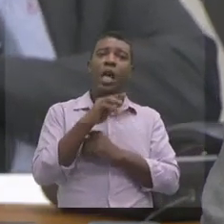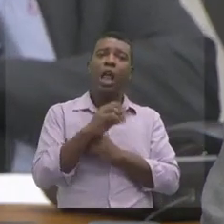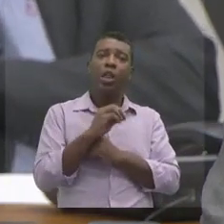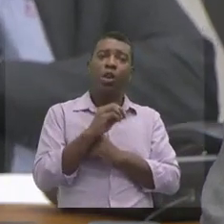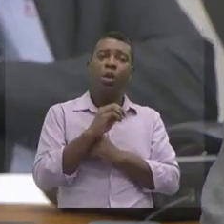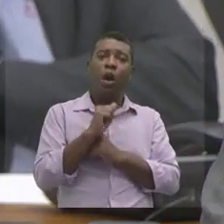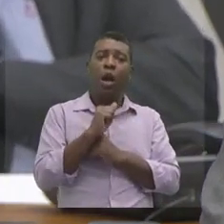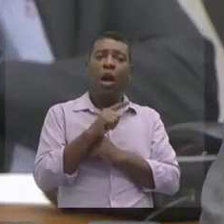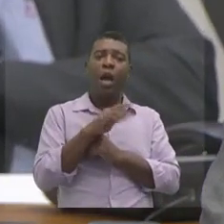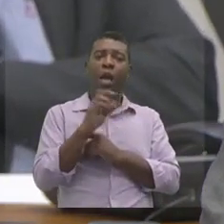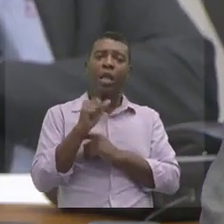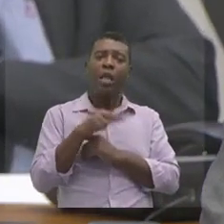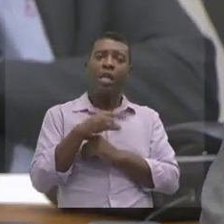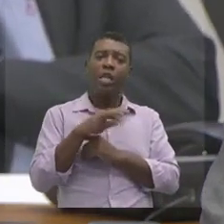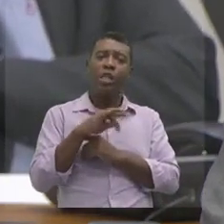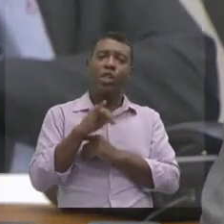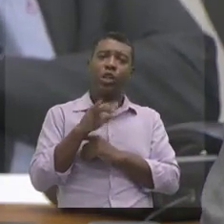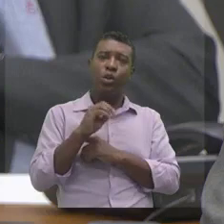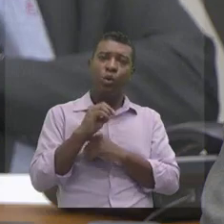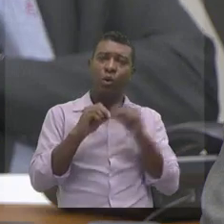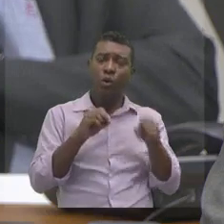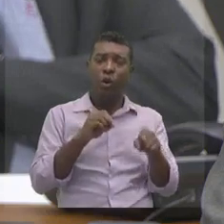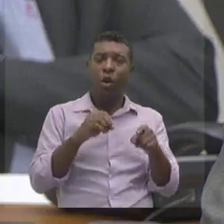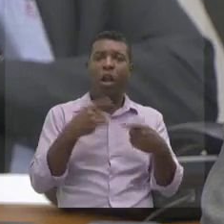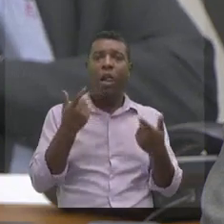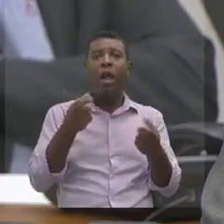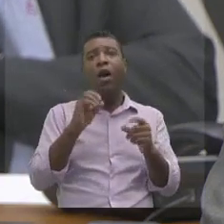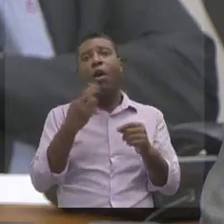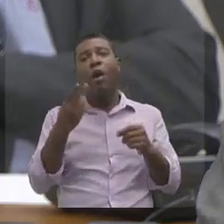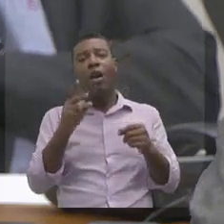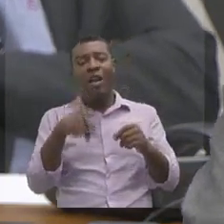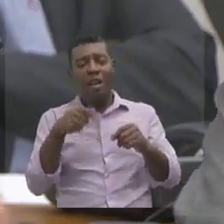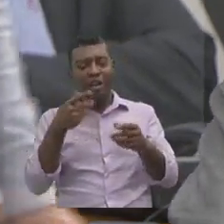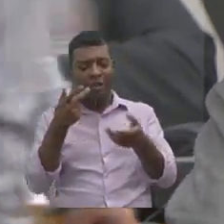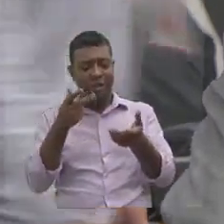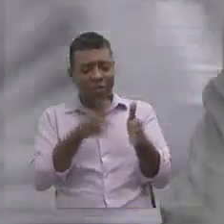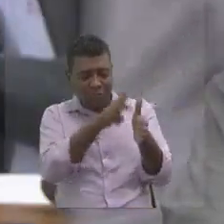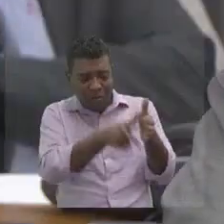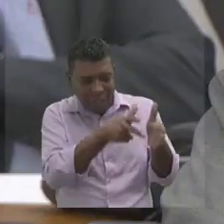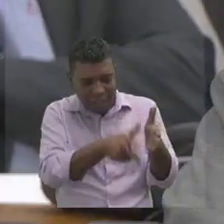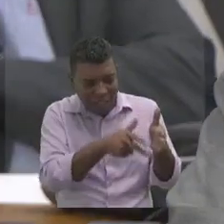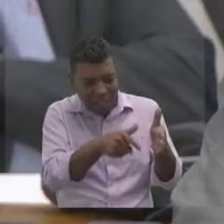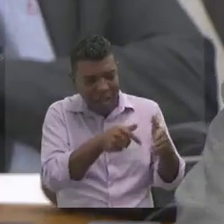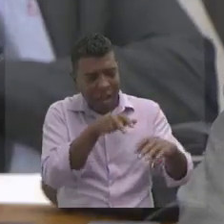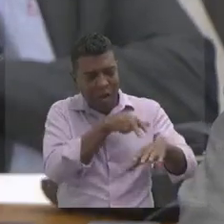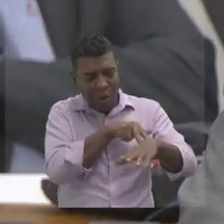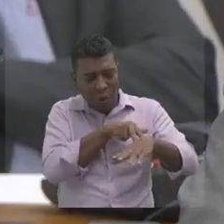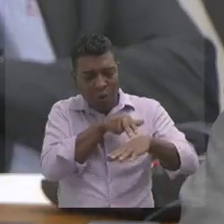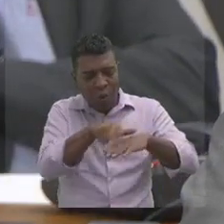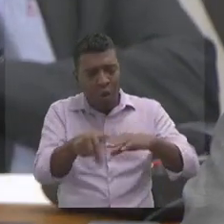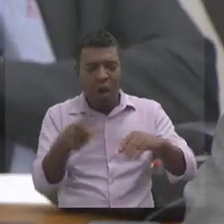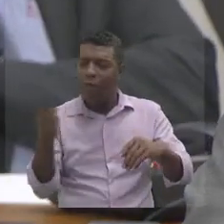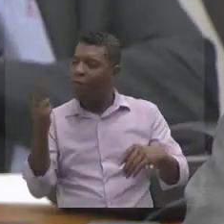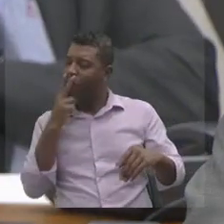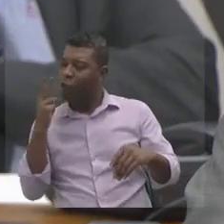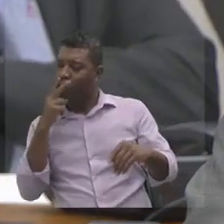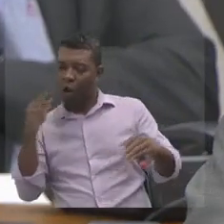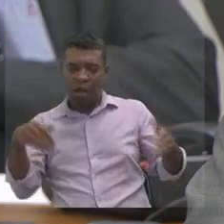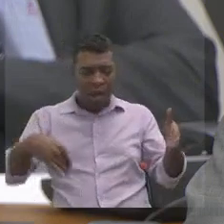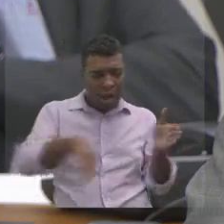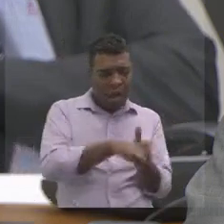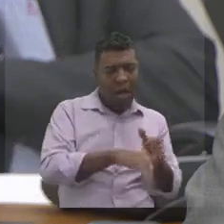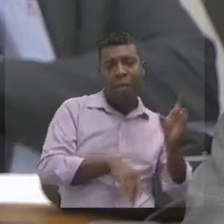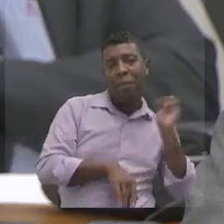impactuação dos contratos com a estrada de ferro Vitória Minas e também com a MRS logística todas em estudo pelo governo